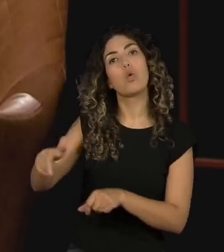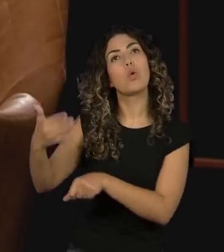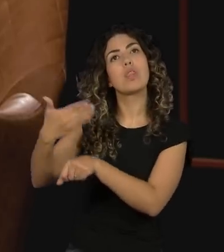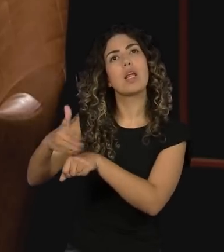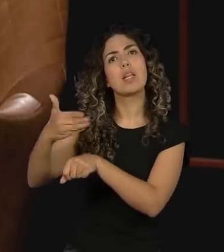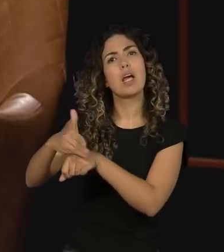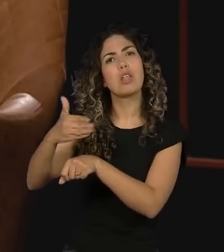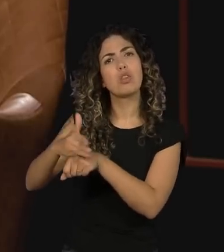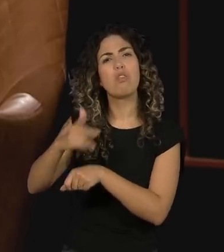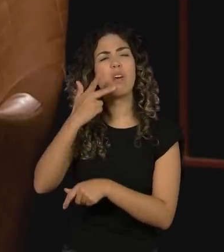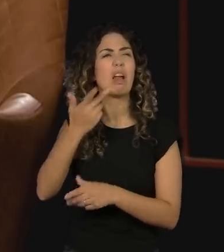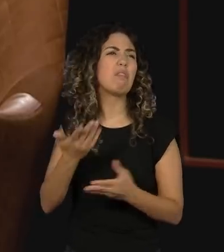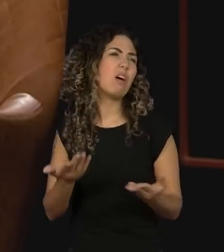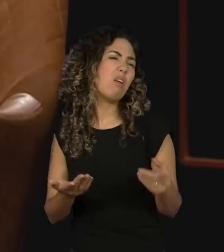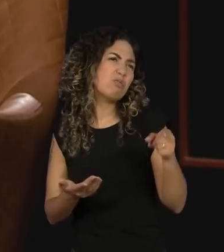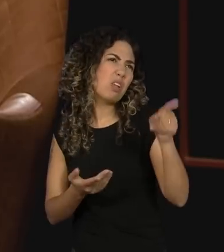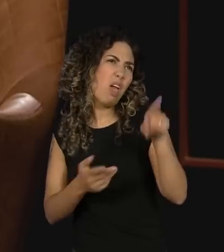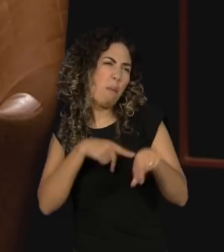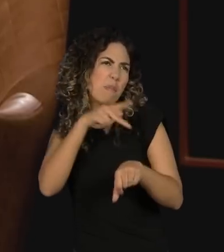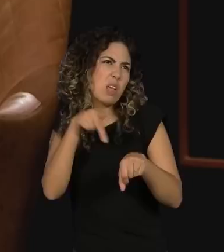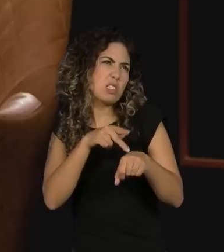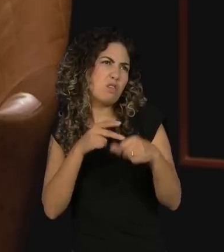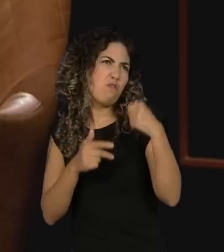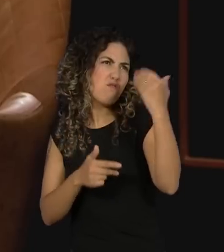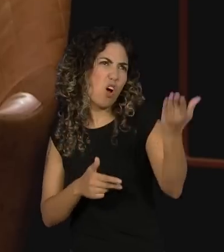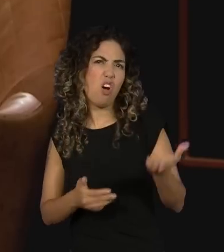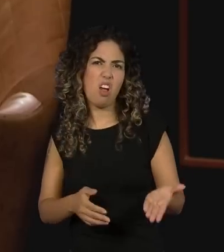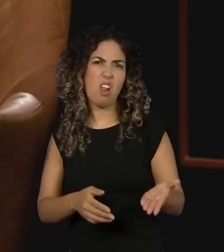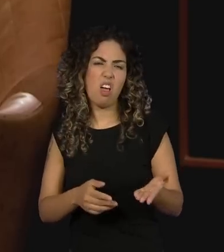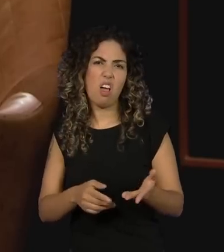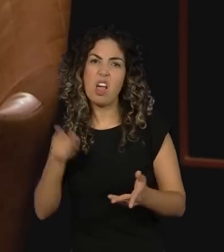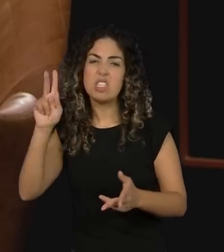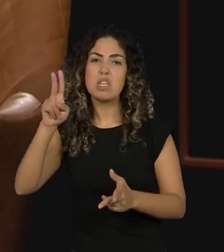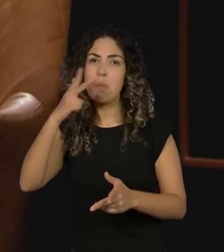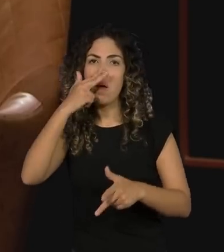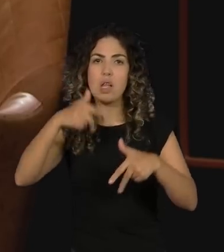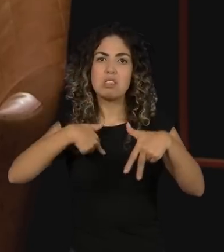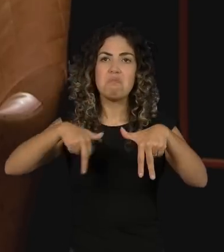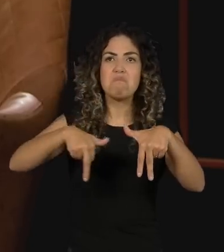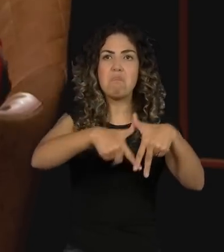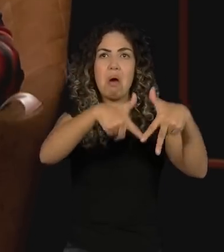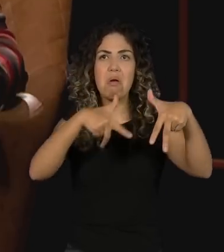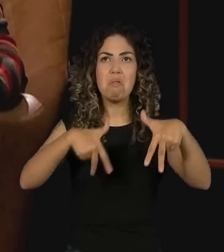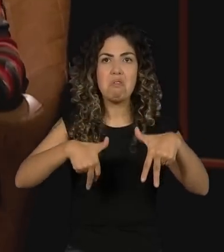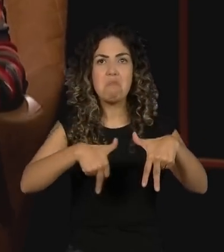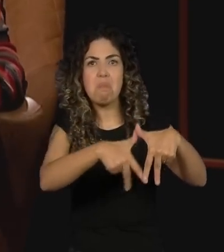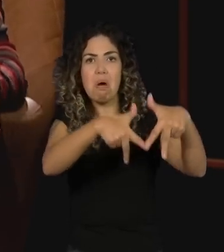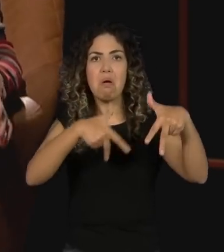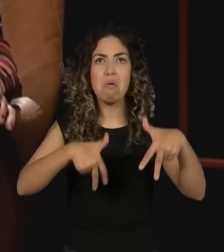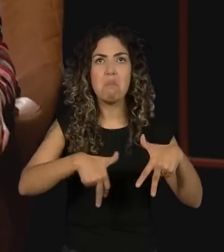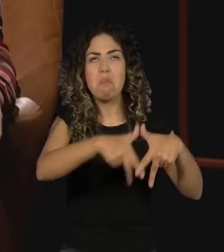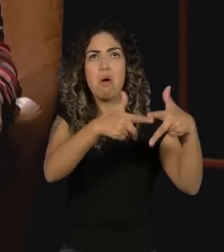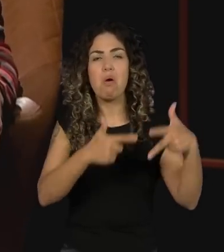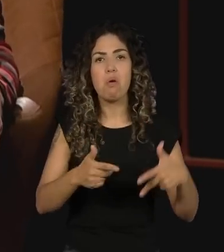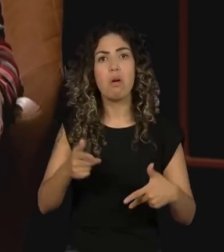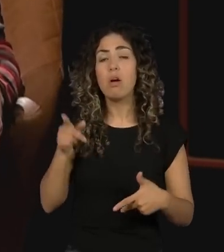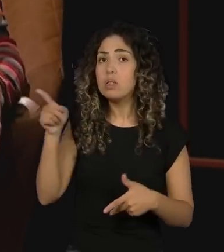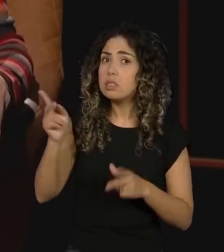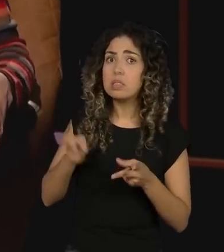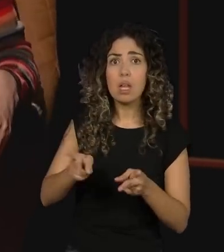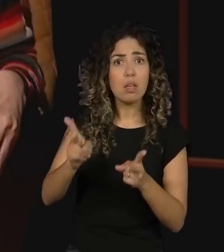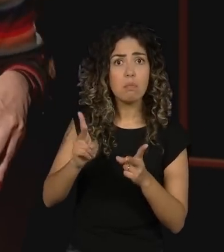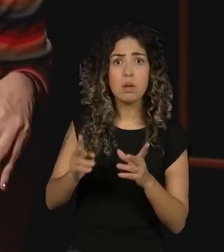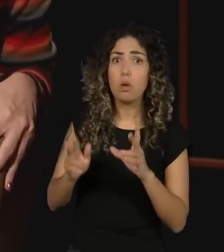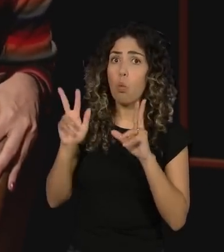de gringa e me dava canelada, assim. Eu treinava e ele só fazia isso comigo.